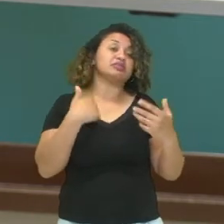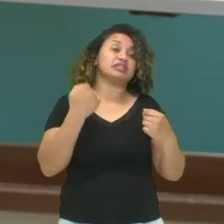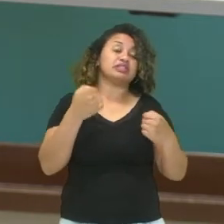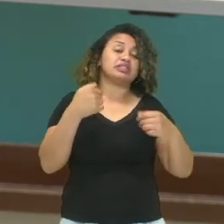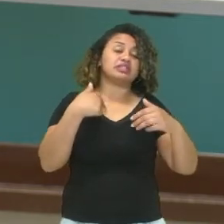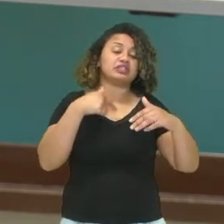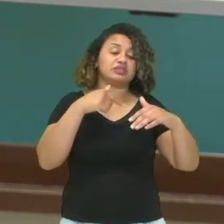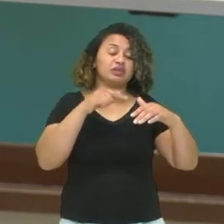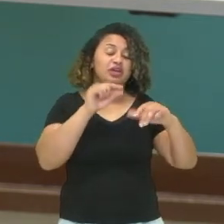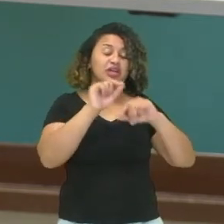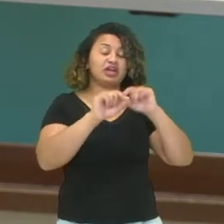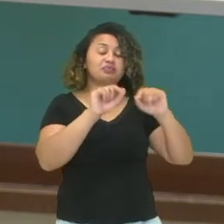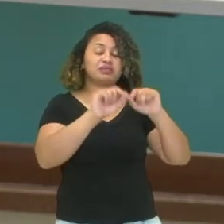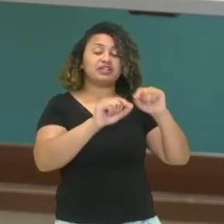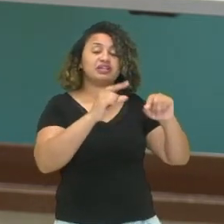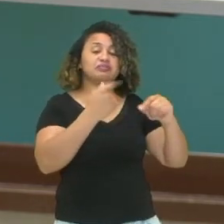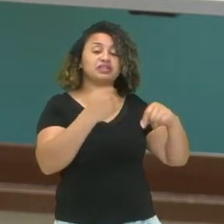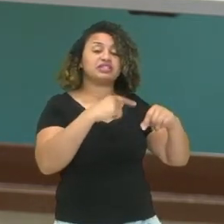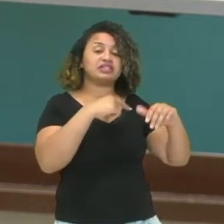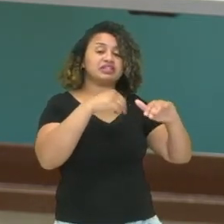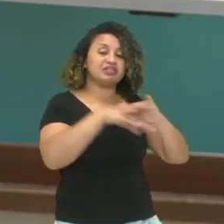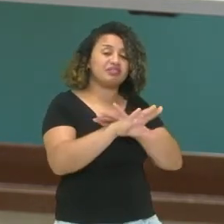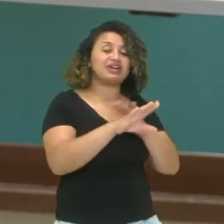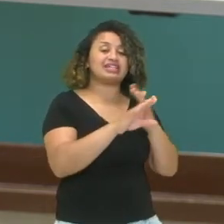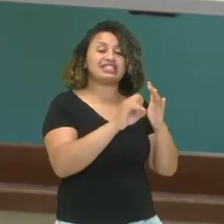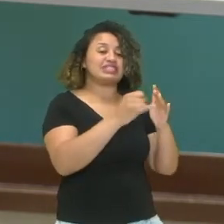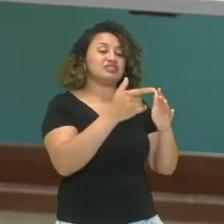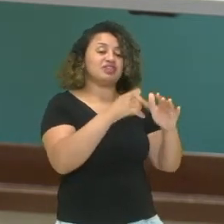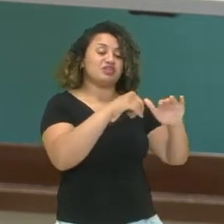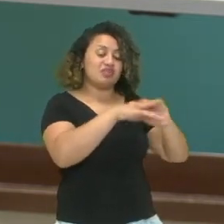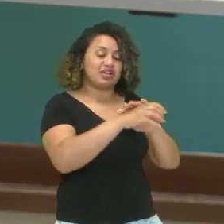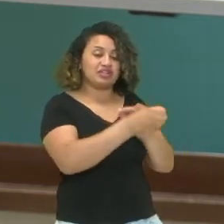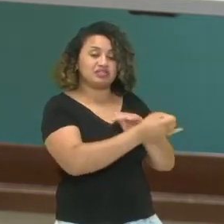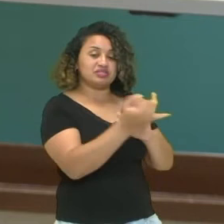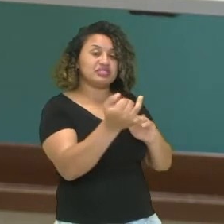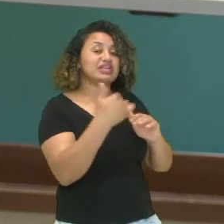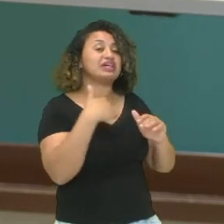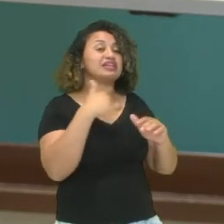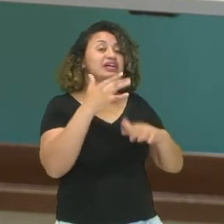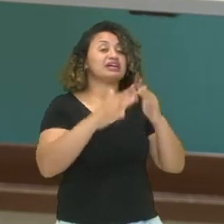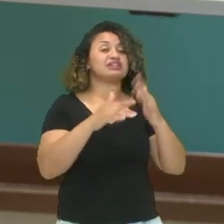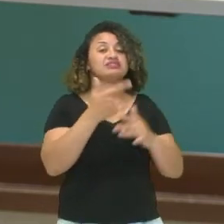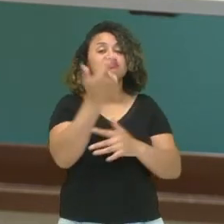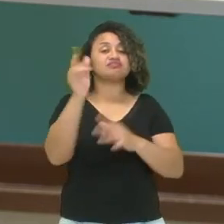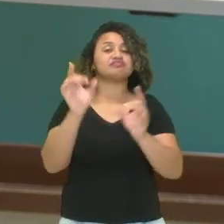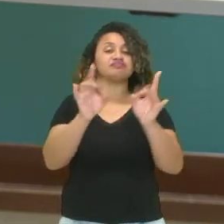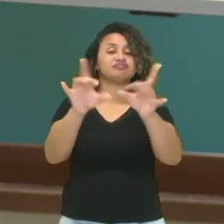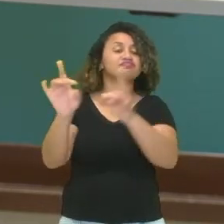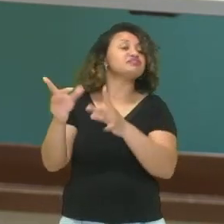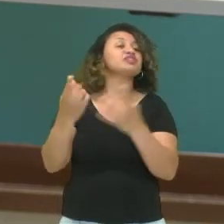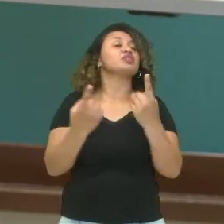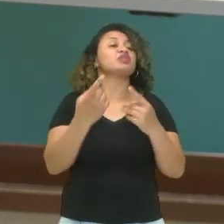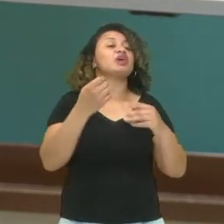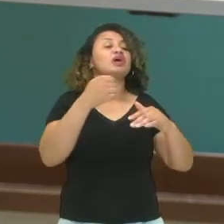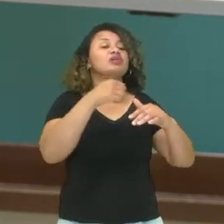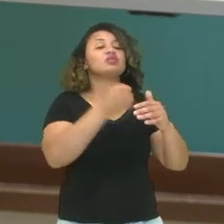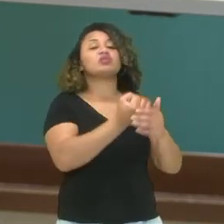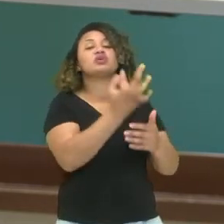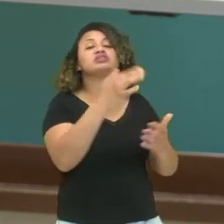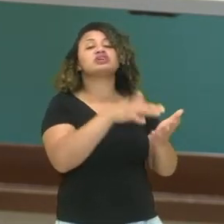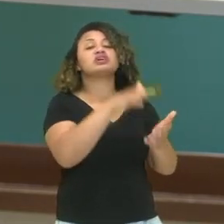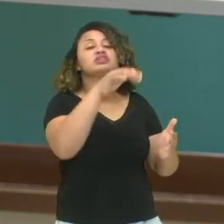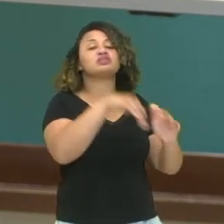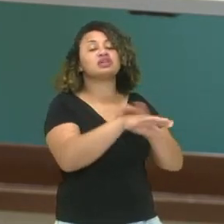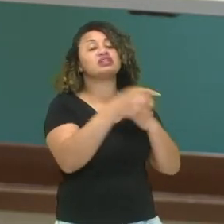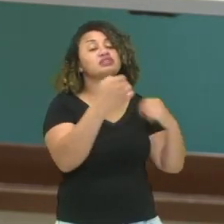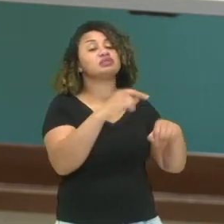acaba atrapalhando as próximas vendas. Então, qual seria o estoque que essas irmãs vão ter que ter? Leiam bem